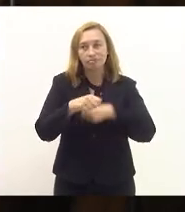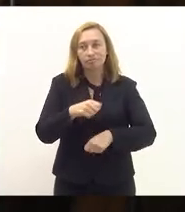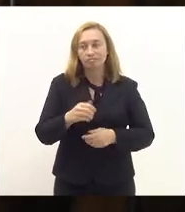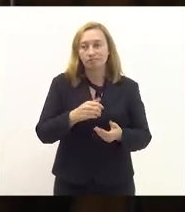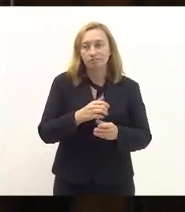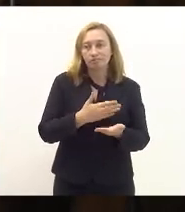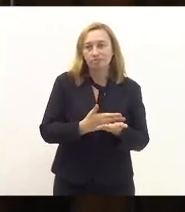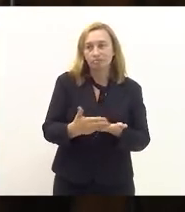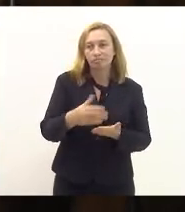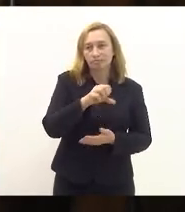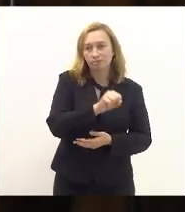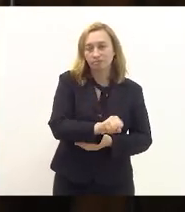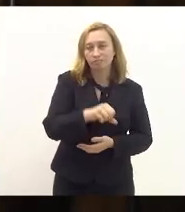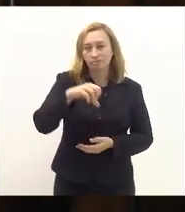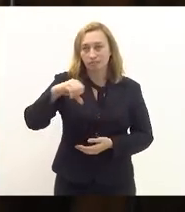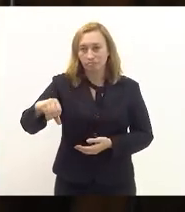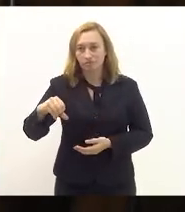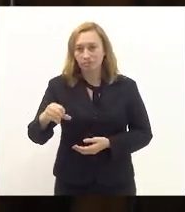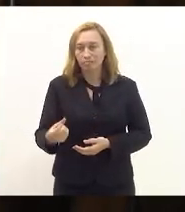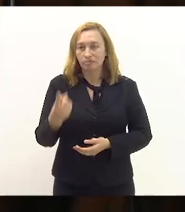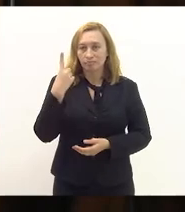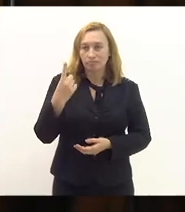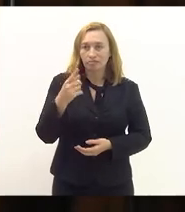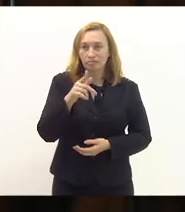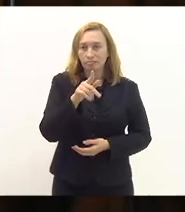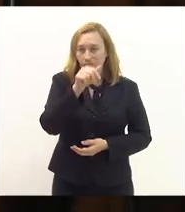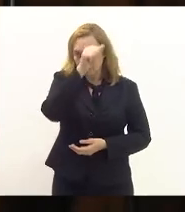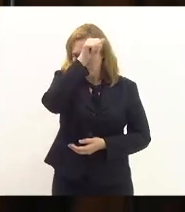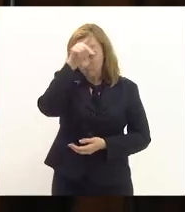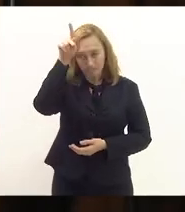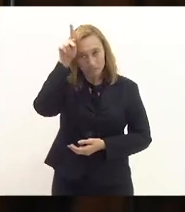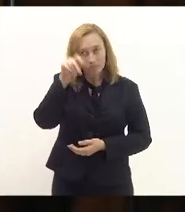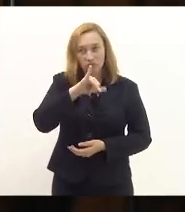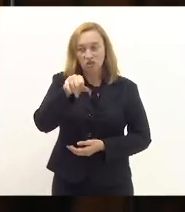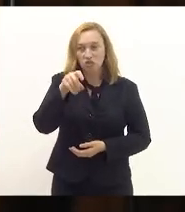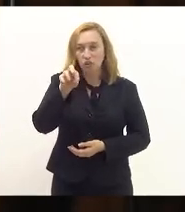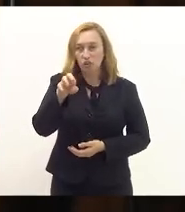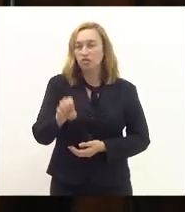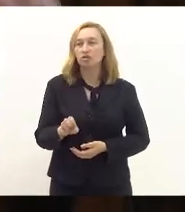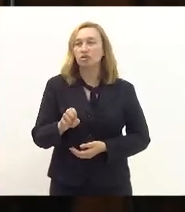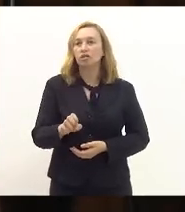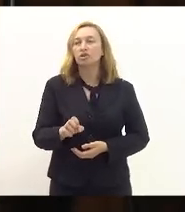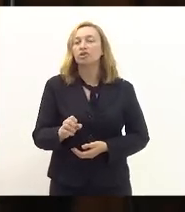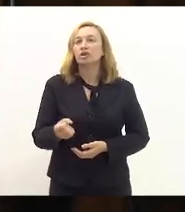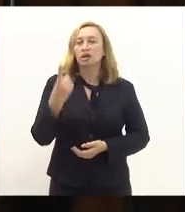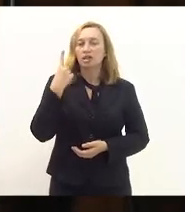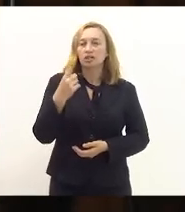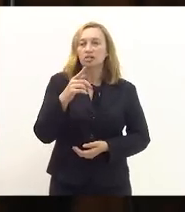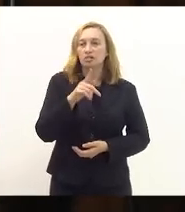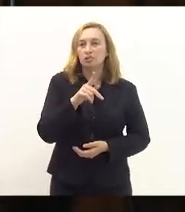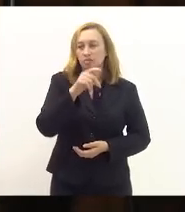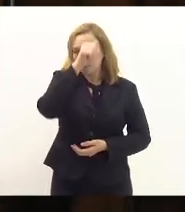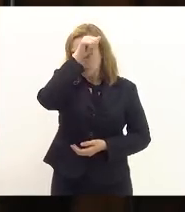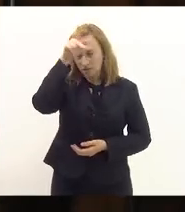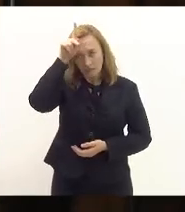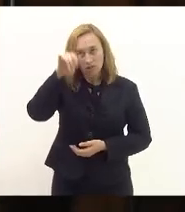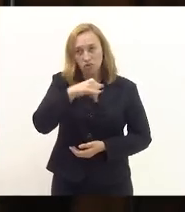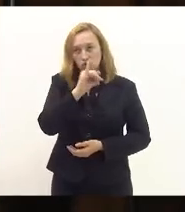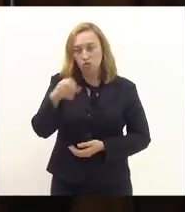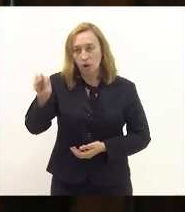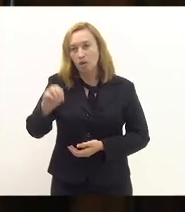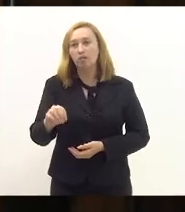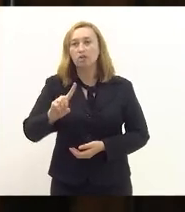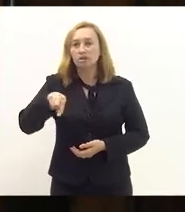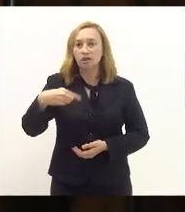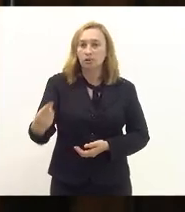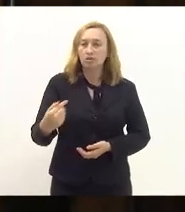89, com o ex-prefeito Jorge Roberto Silveira, passou pelo ex-prefeito João Sampaio,